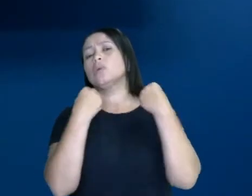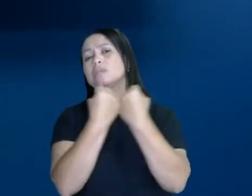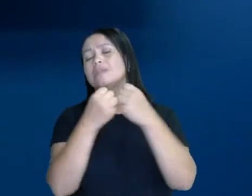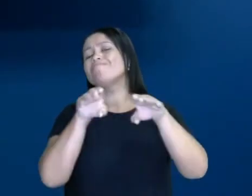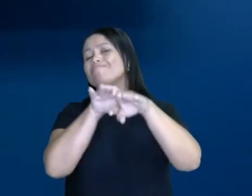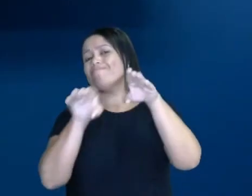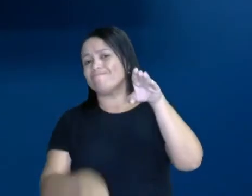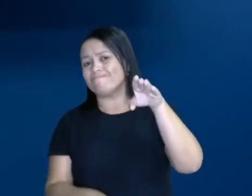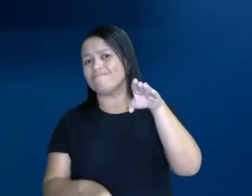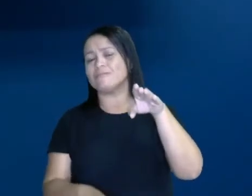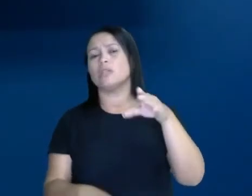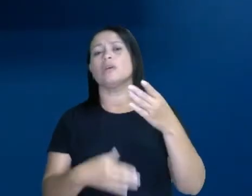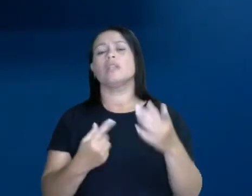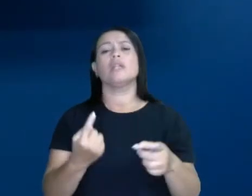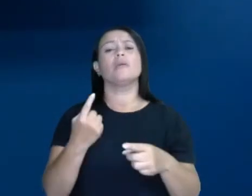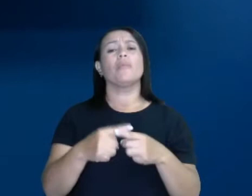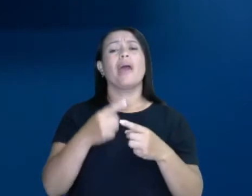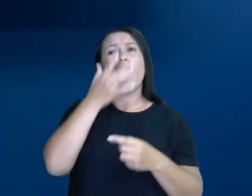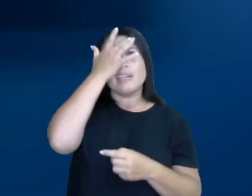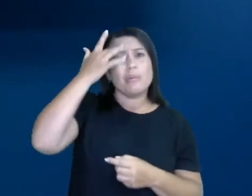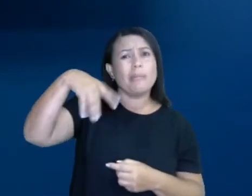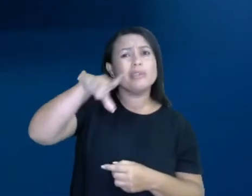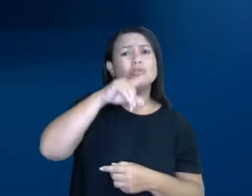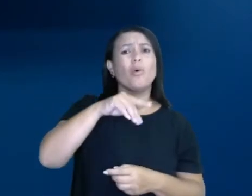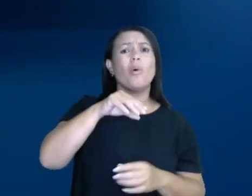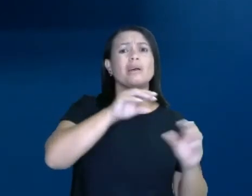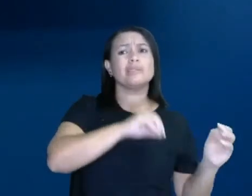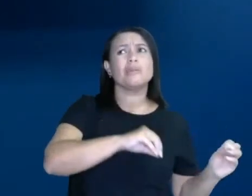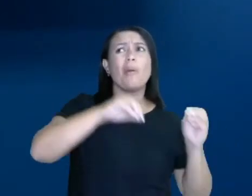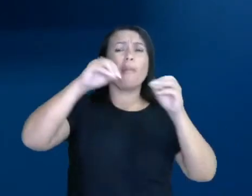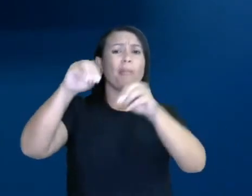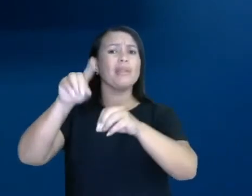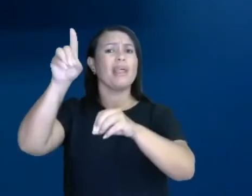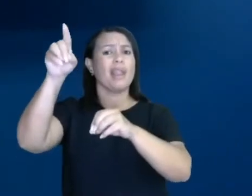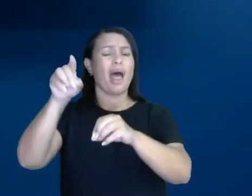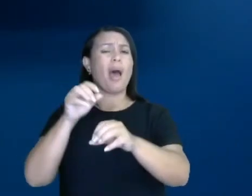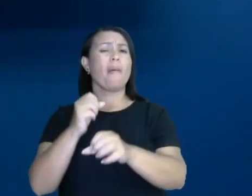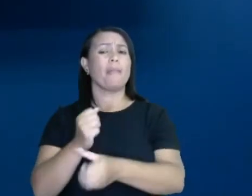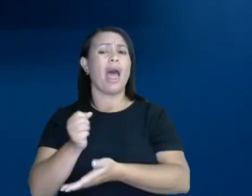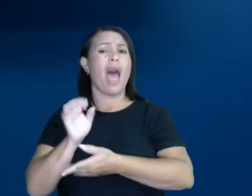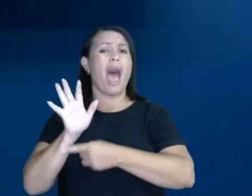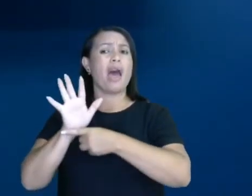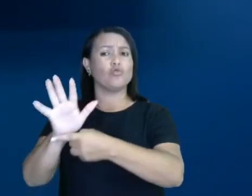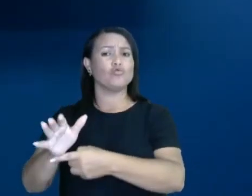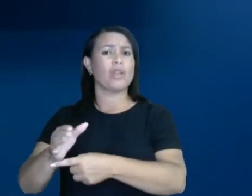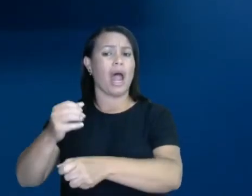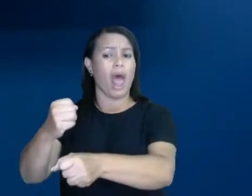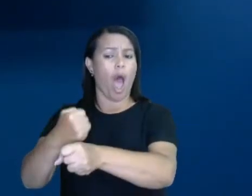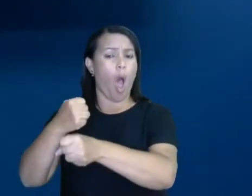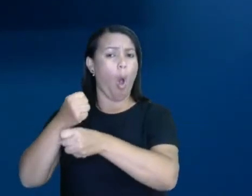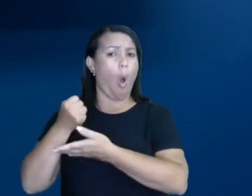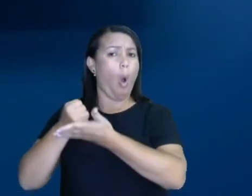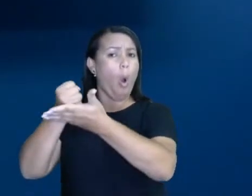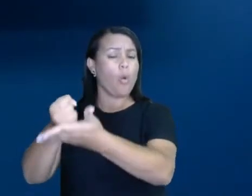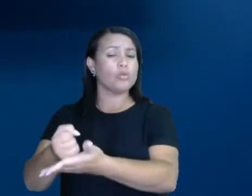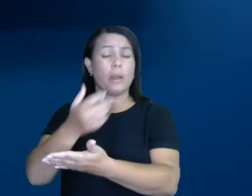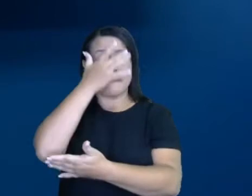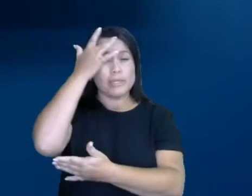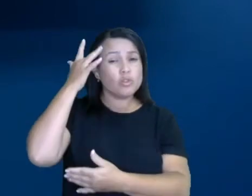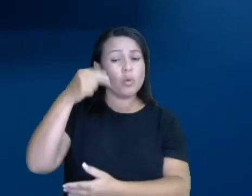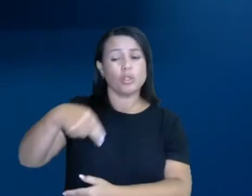essa segregação. Porque as pessoas que migraram para lá para ajudar na construção de Brasília, né, as pessoas que vieram do